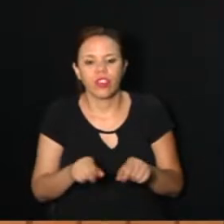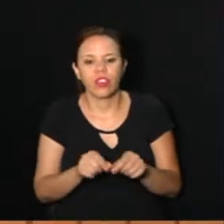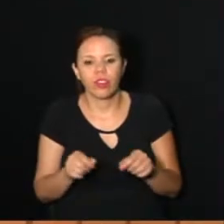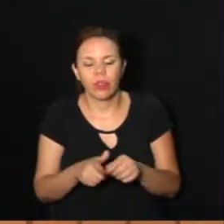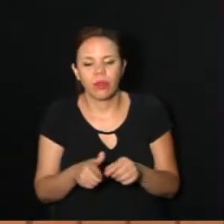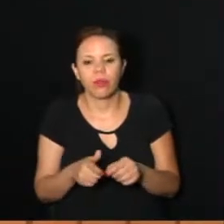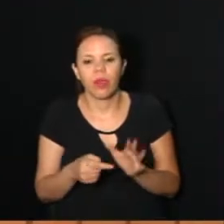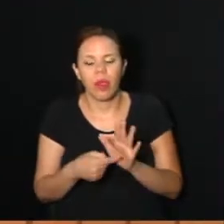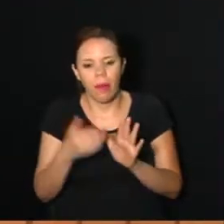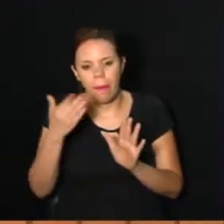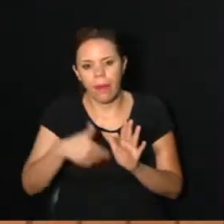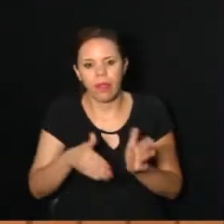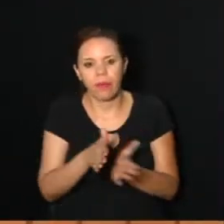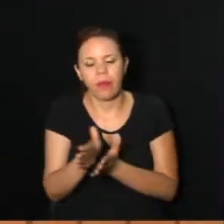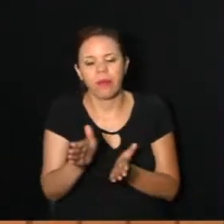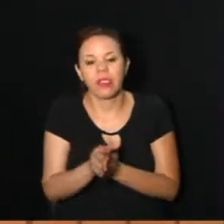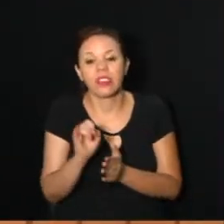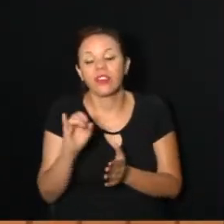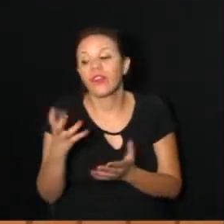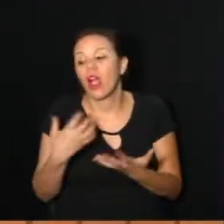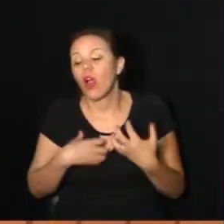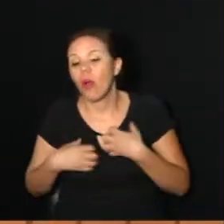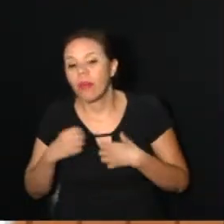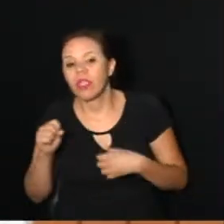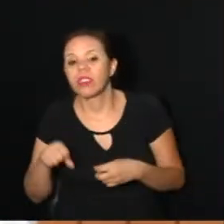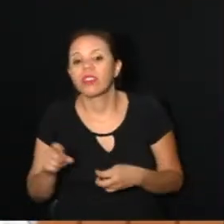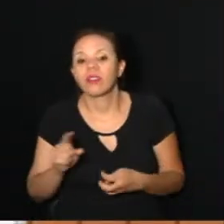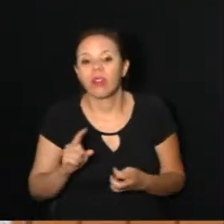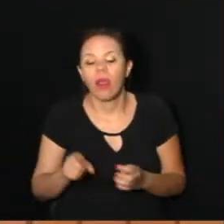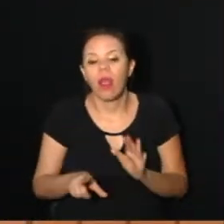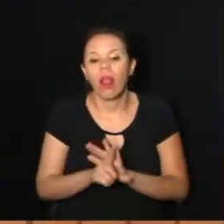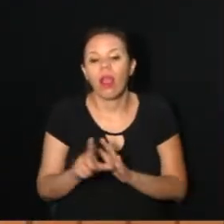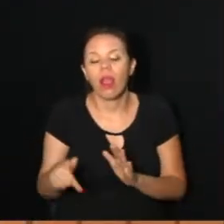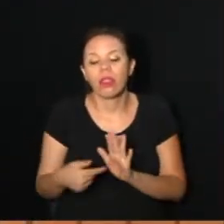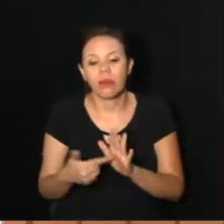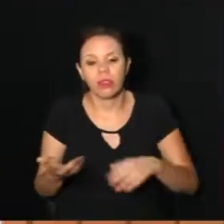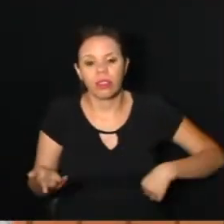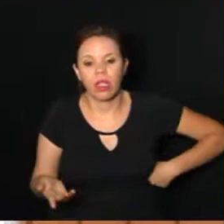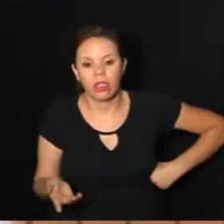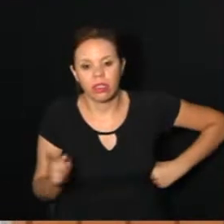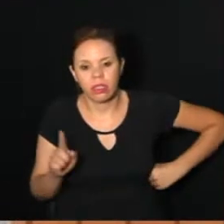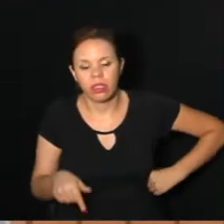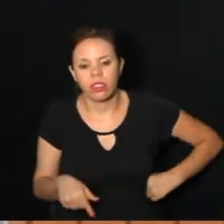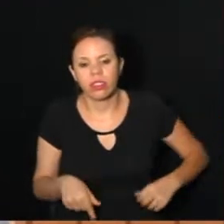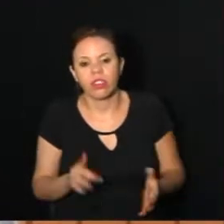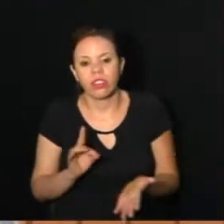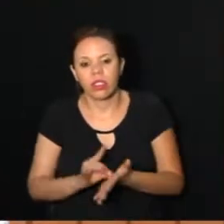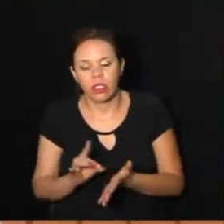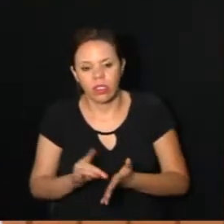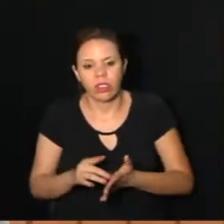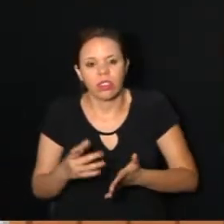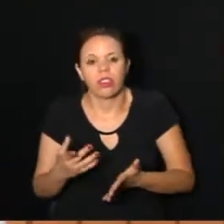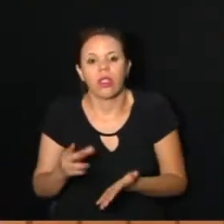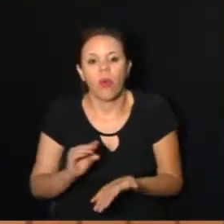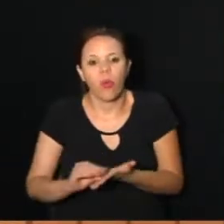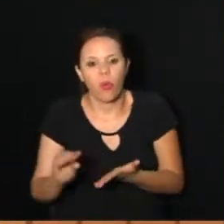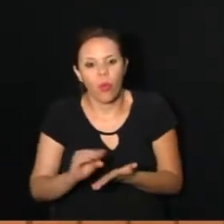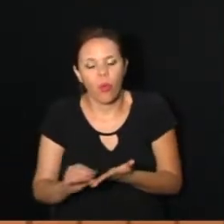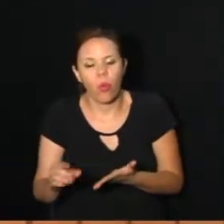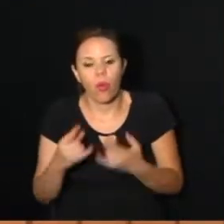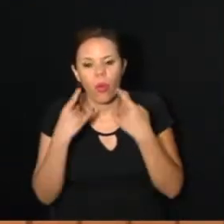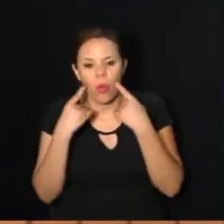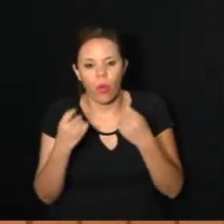aquela atividade vai incomodar, não vai incomodar, tanto é que a lei aqui traz exatamente isso, a ambientabilidade, né, o